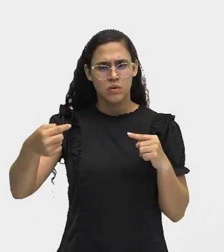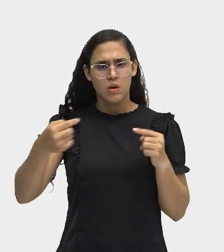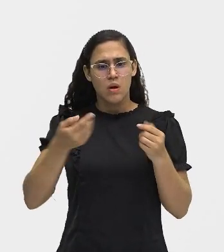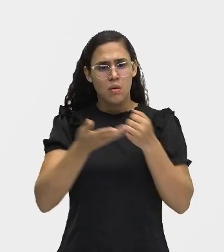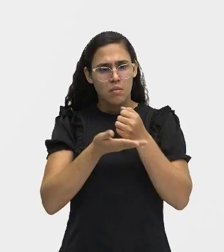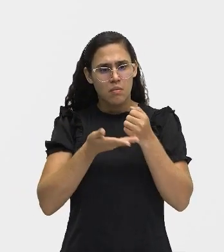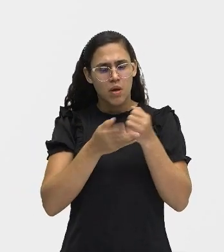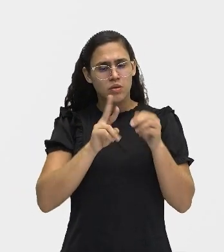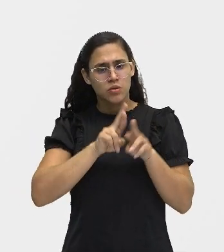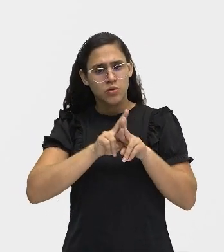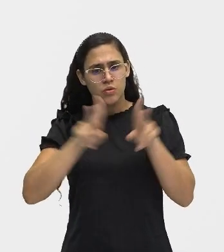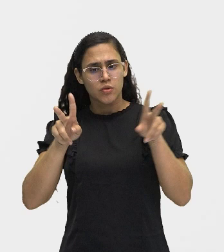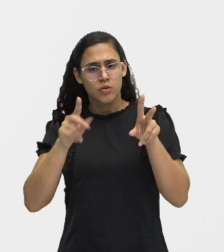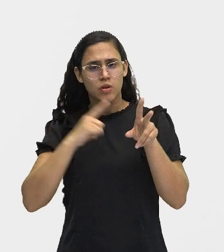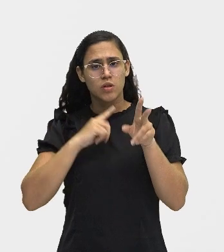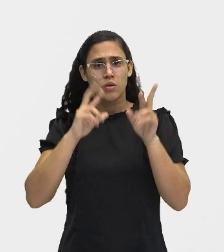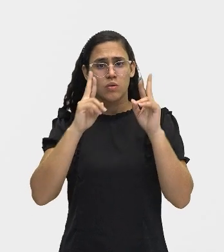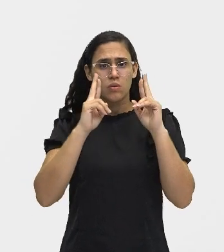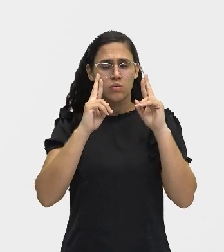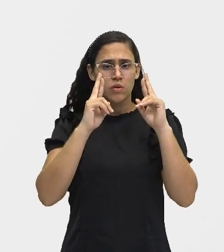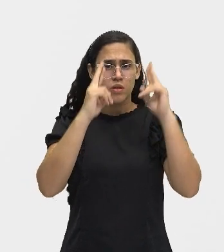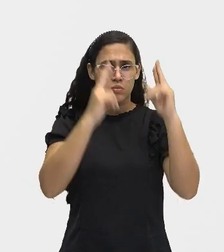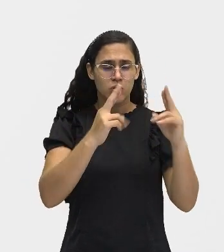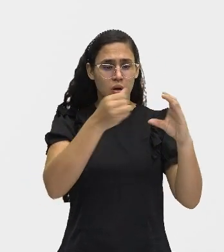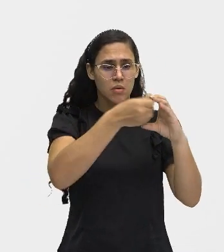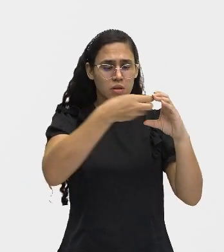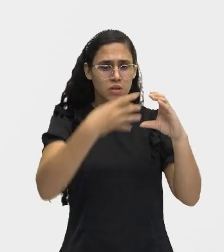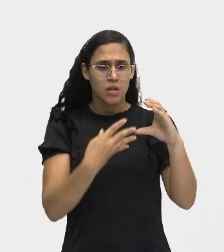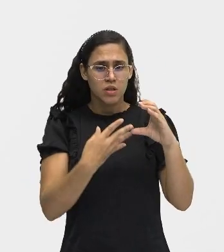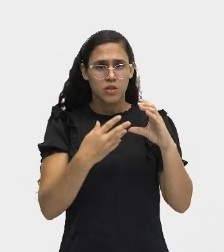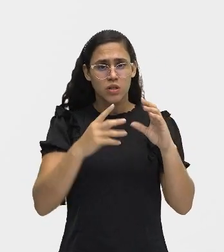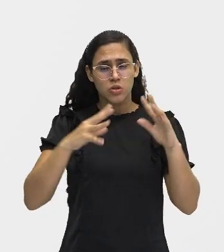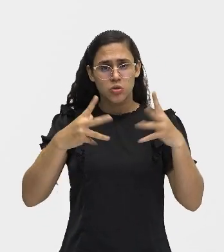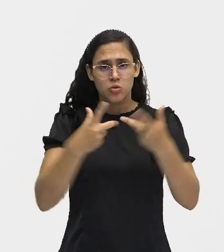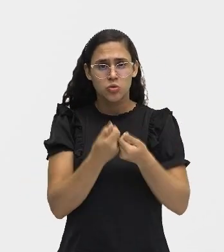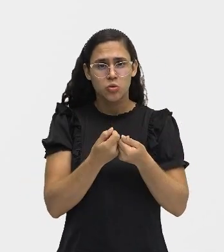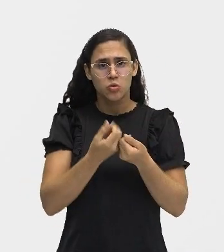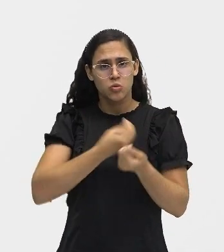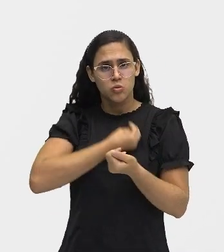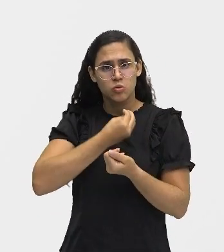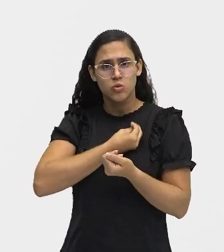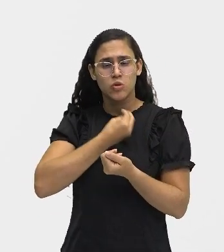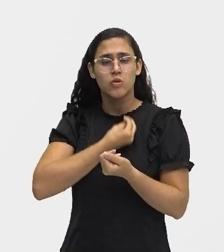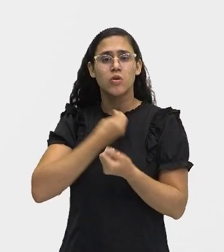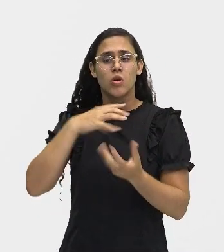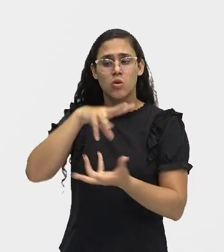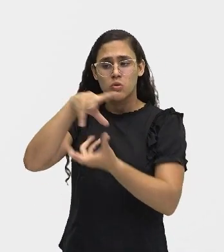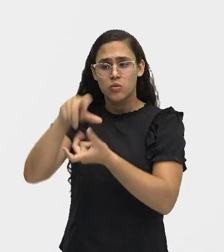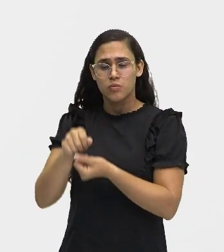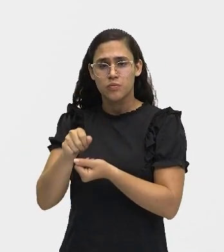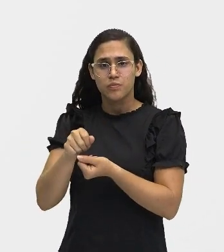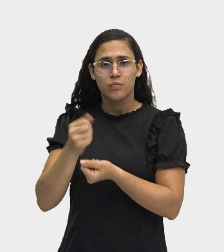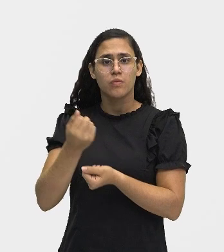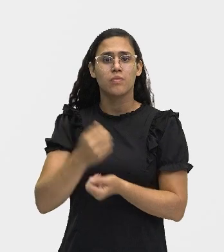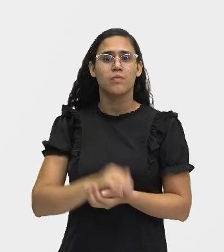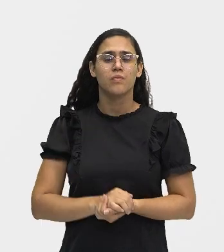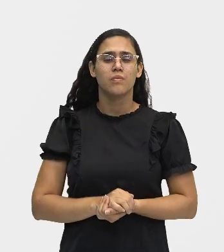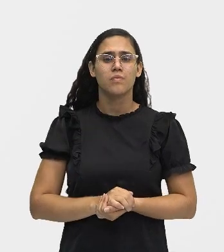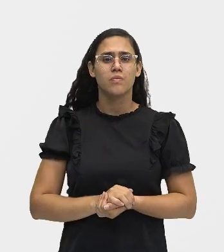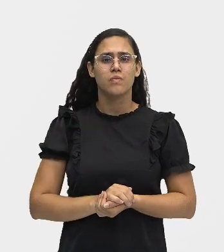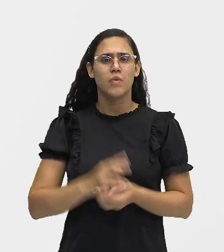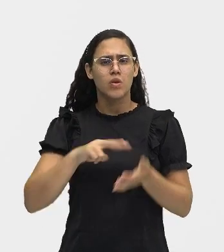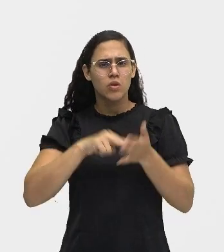bases são responsáveis pelas características de todos os seres vivos existentes no planeta. Então quer dizer o quê? Que o